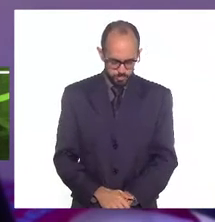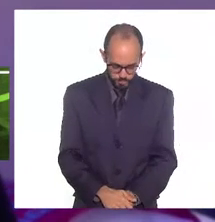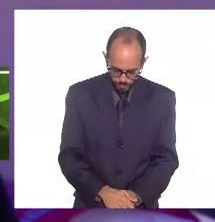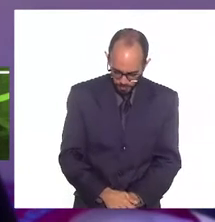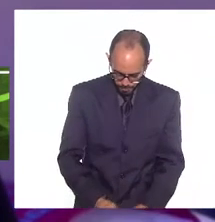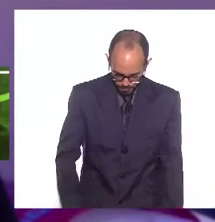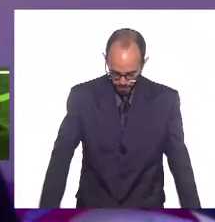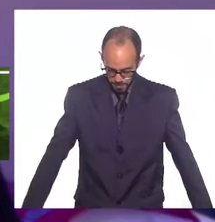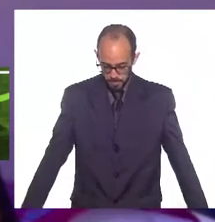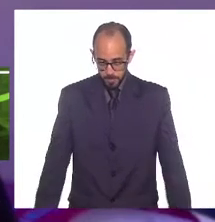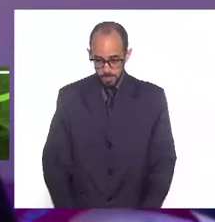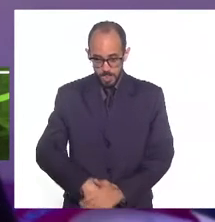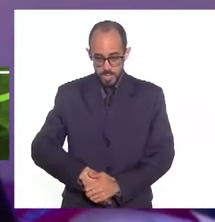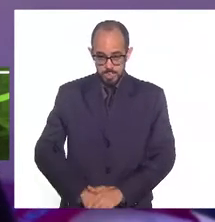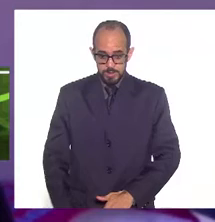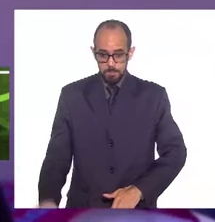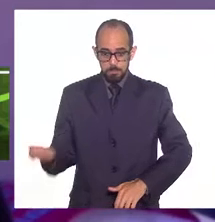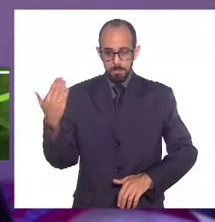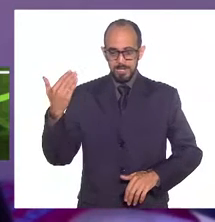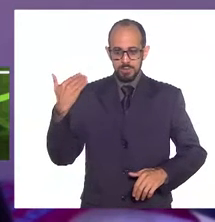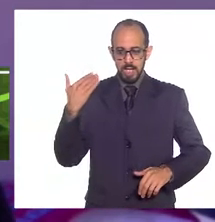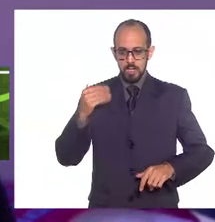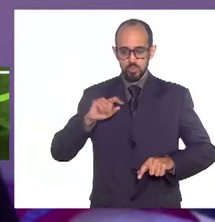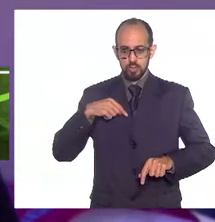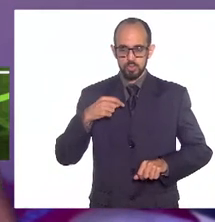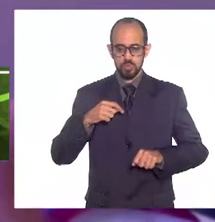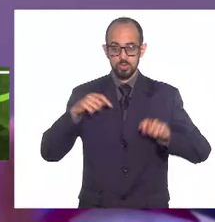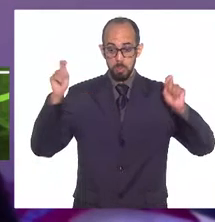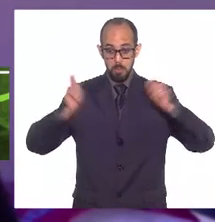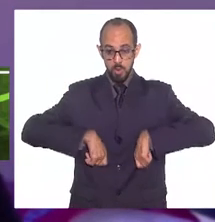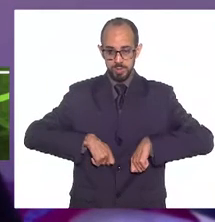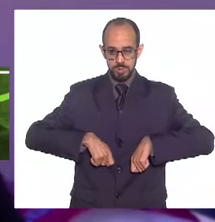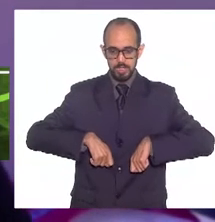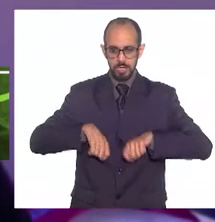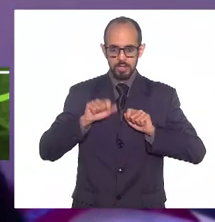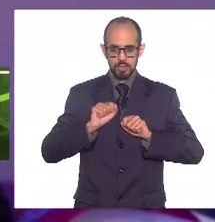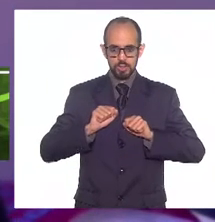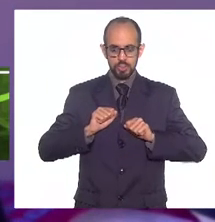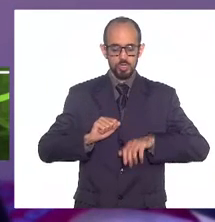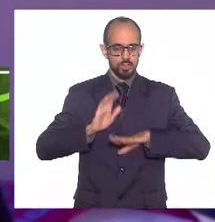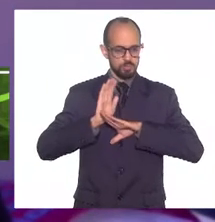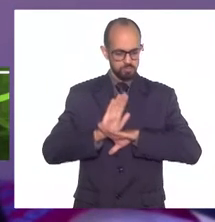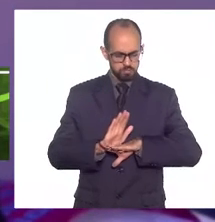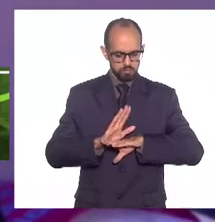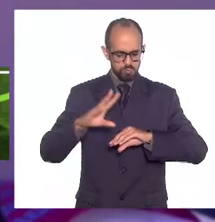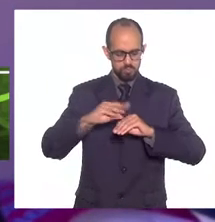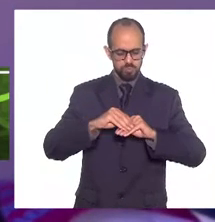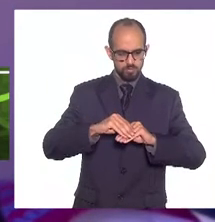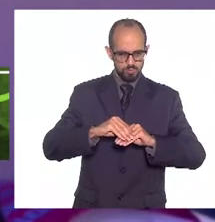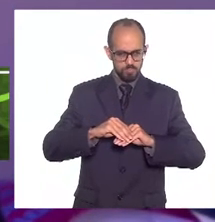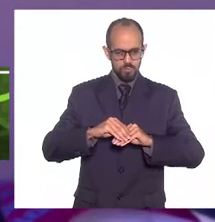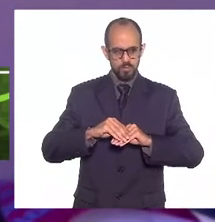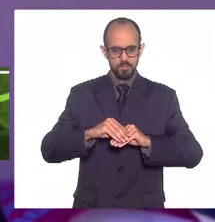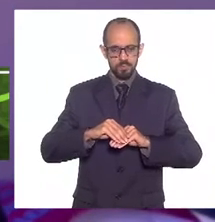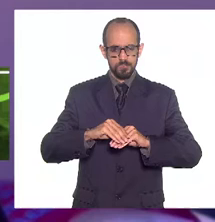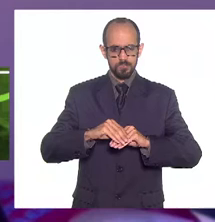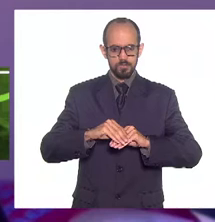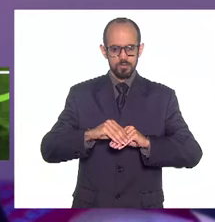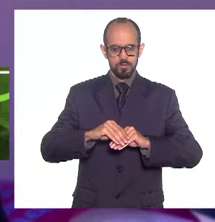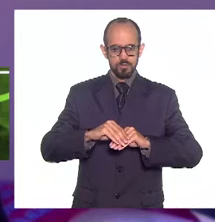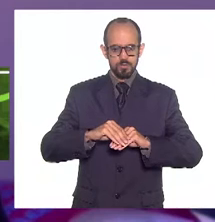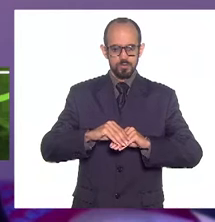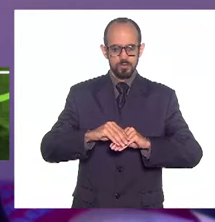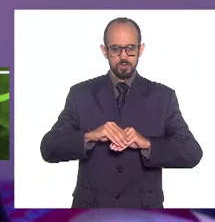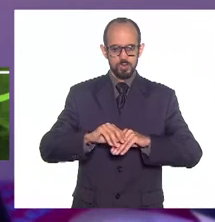Esse passado tão potente e agregador ele não